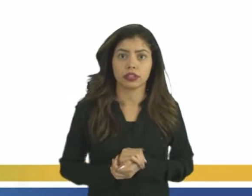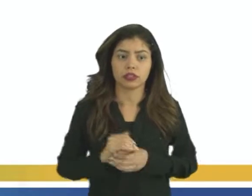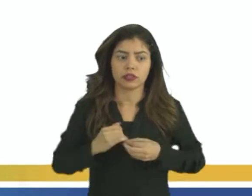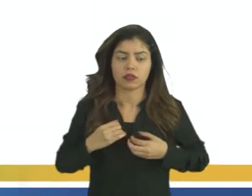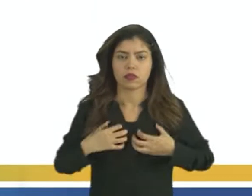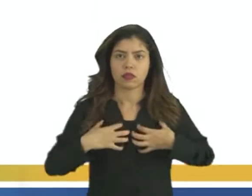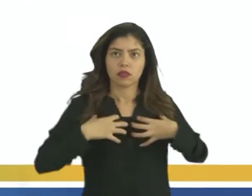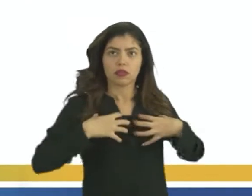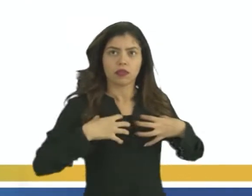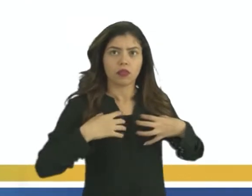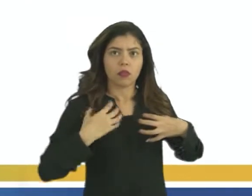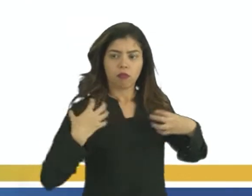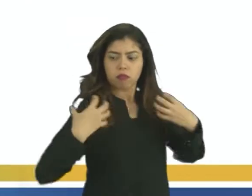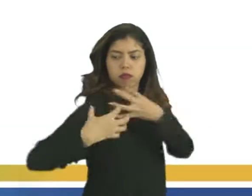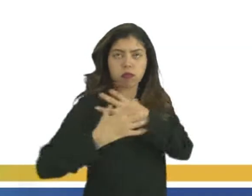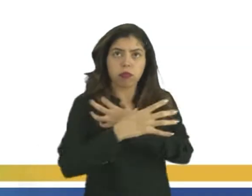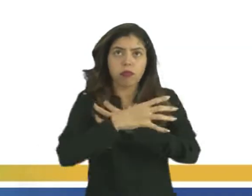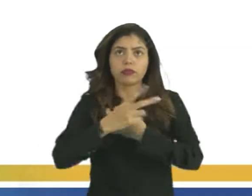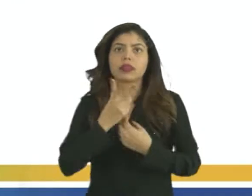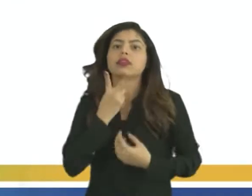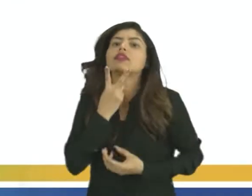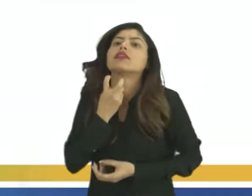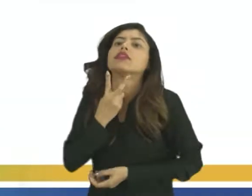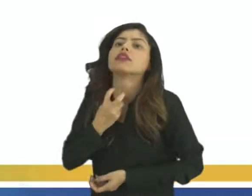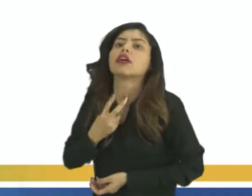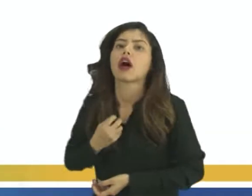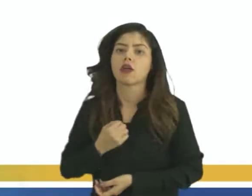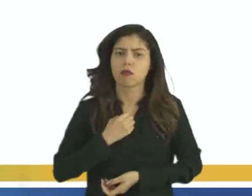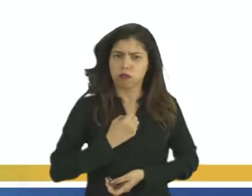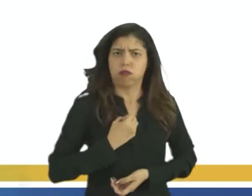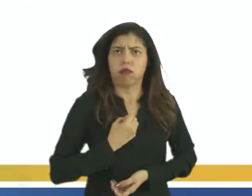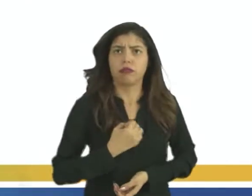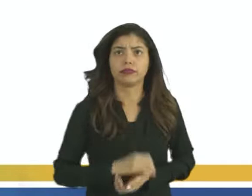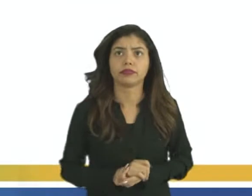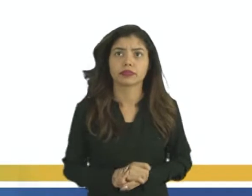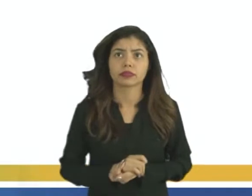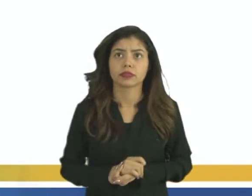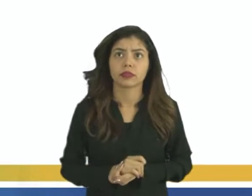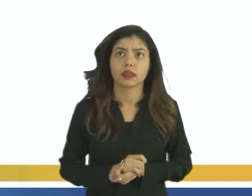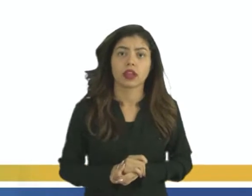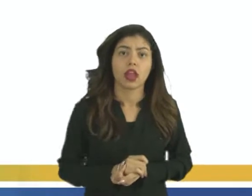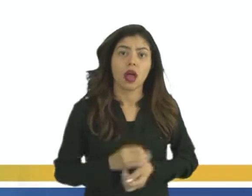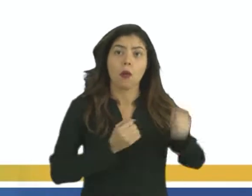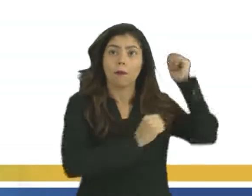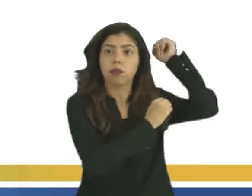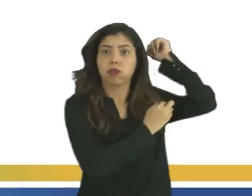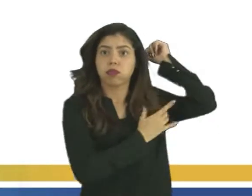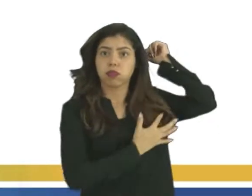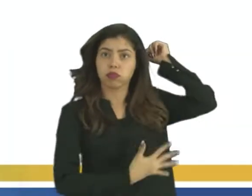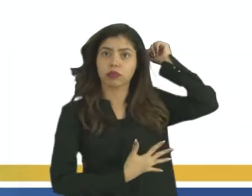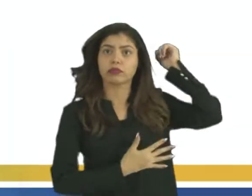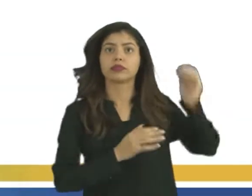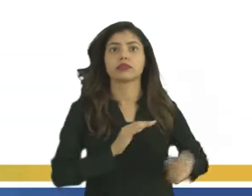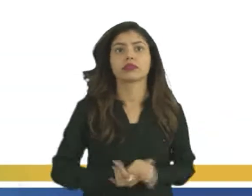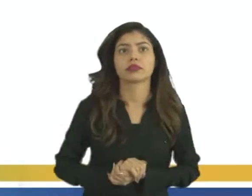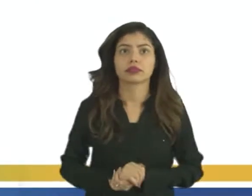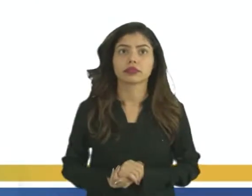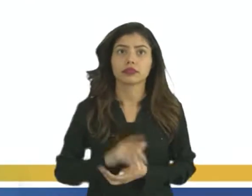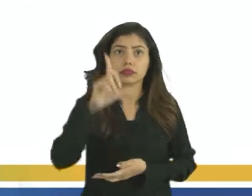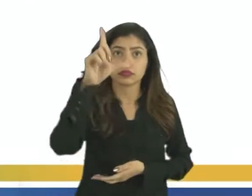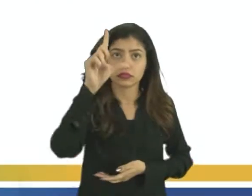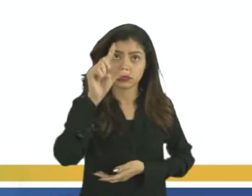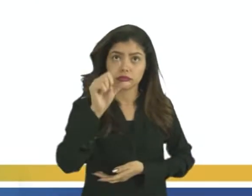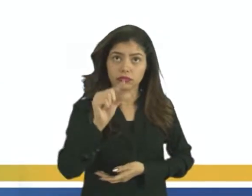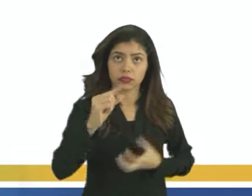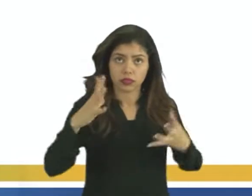sinais masculinos, o engrossamento da voz, crescimento excessivo dos pelos no corpo,